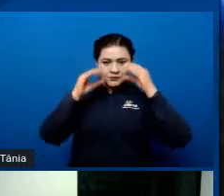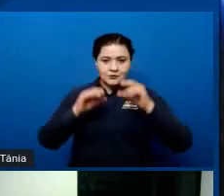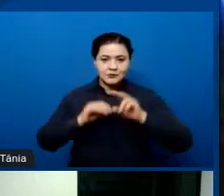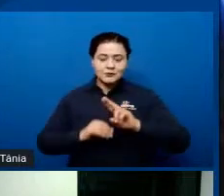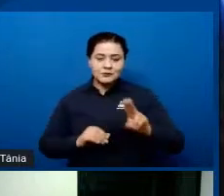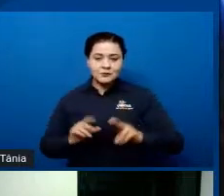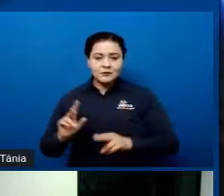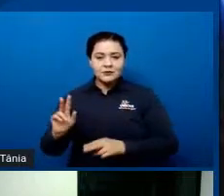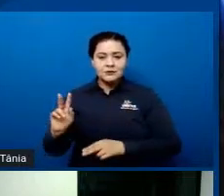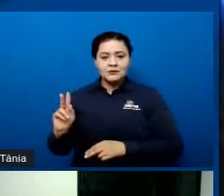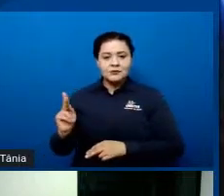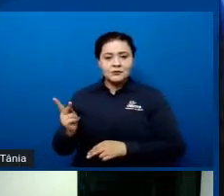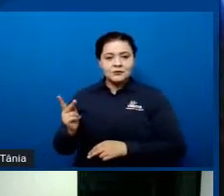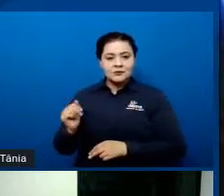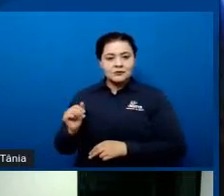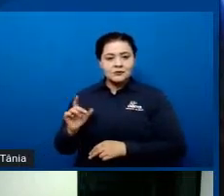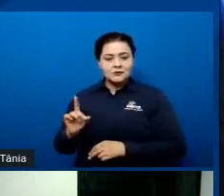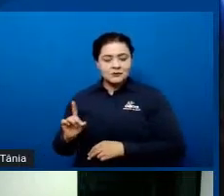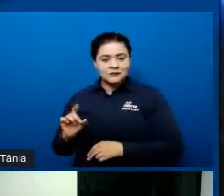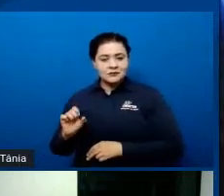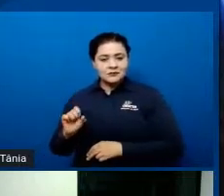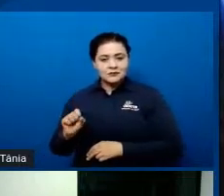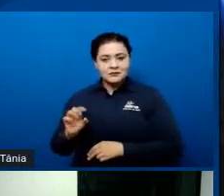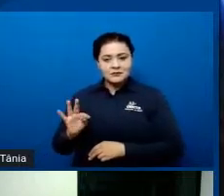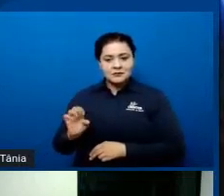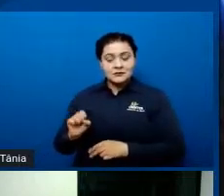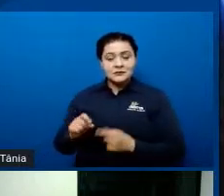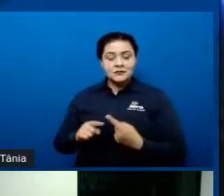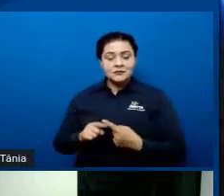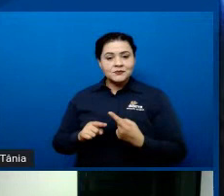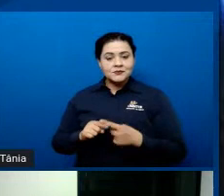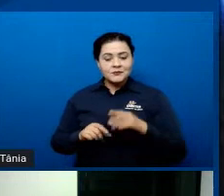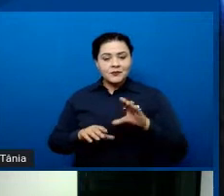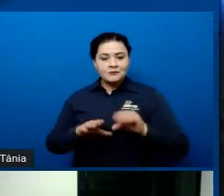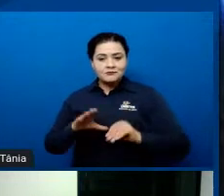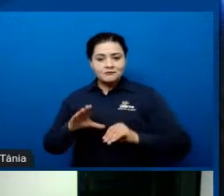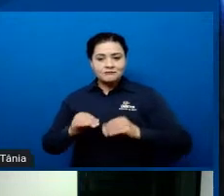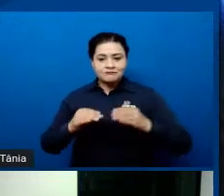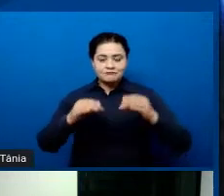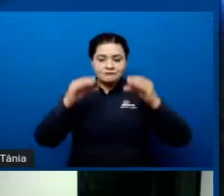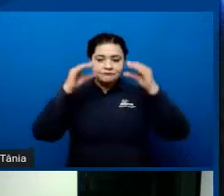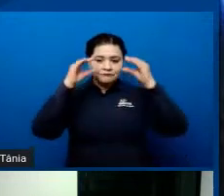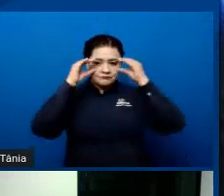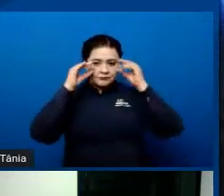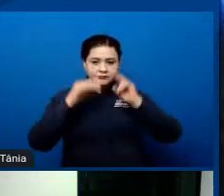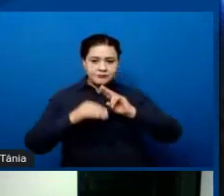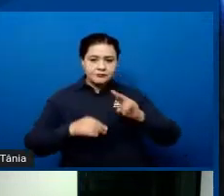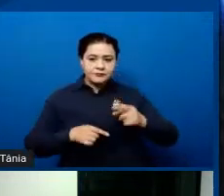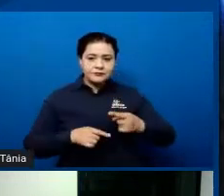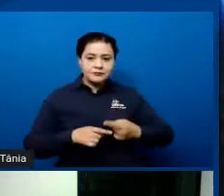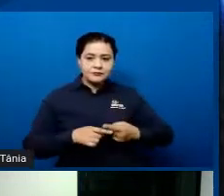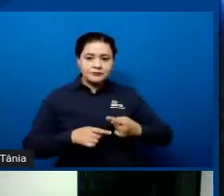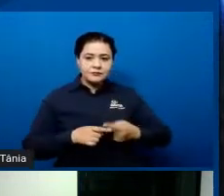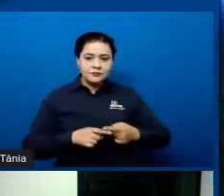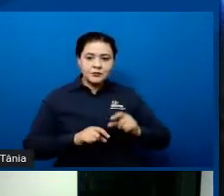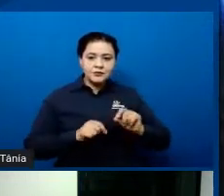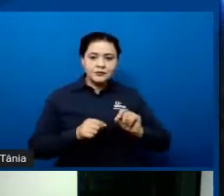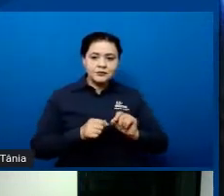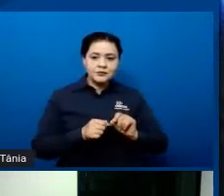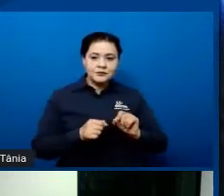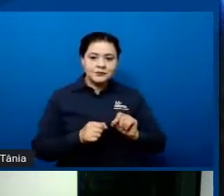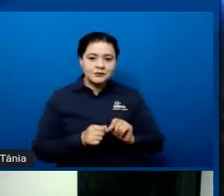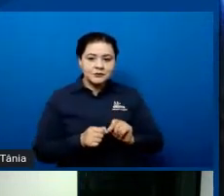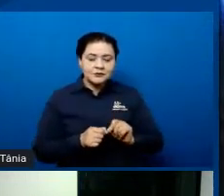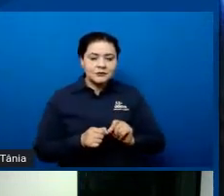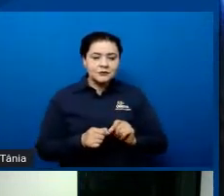tá, para poder manipular, né, dentro daquele espaço. Em diversas fases do vídeo, vocês notam que